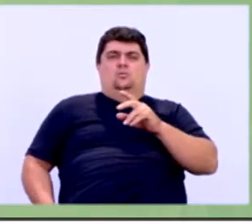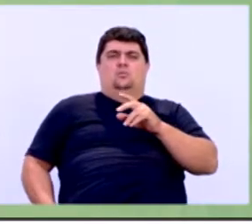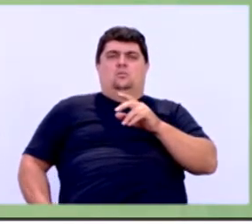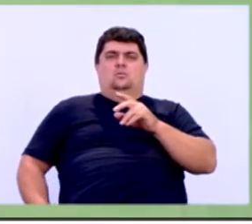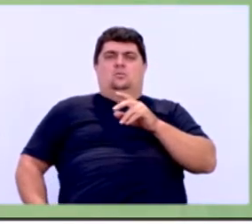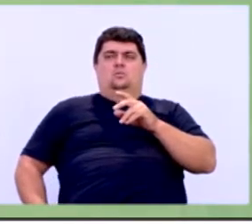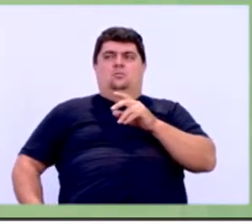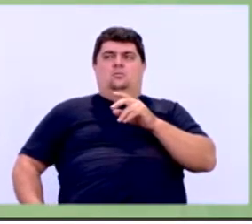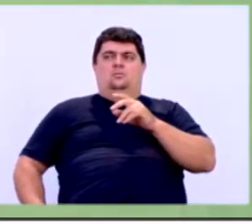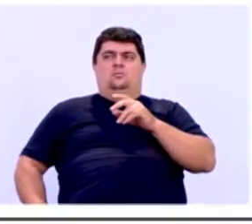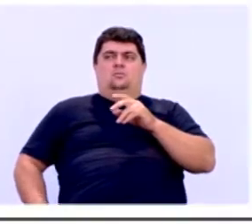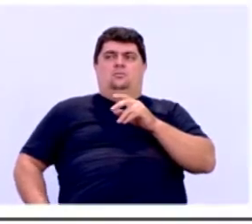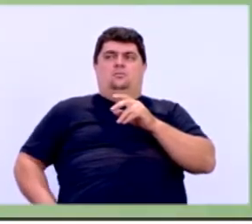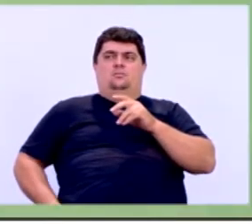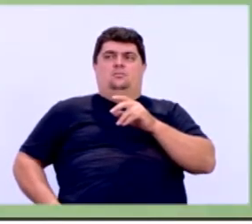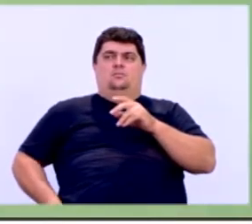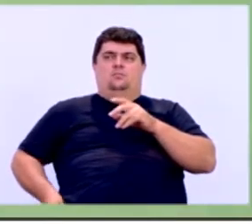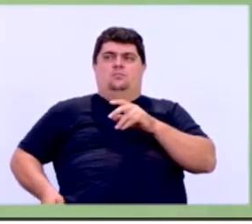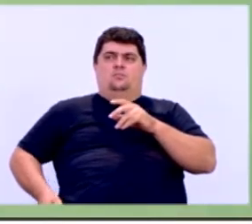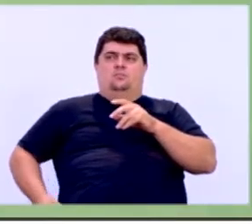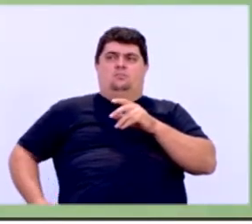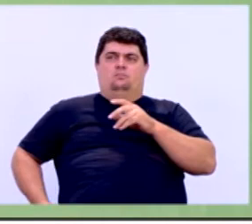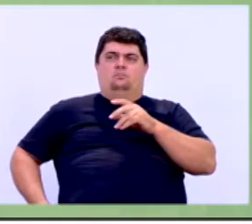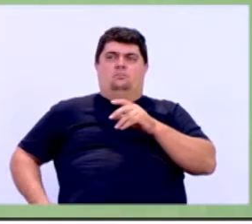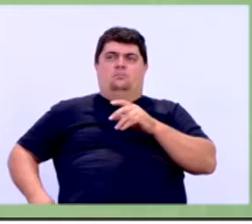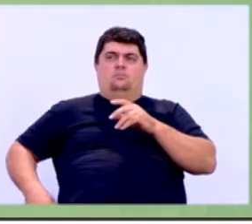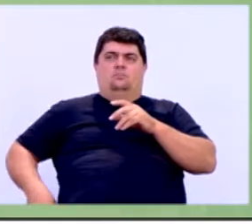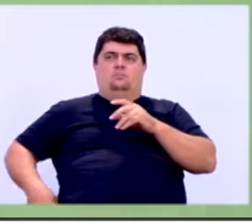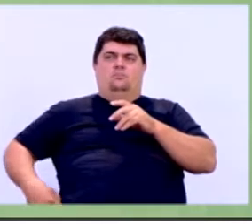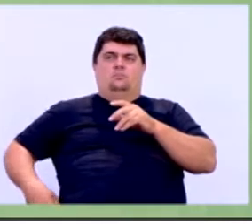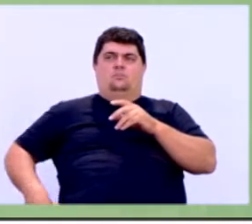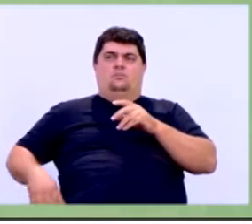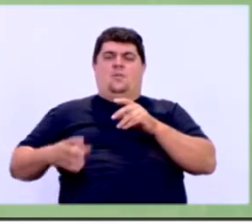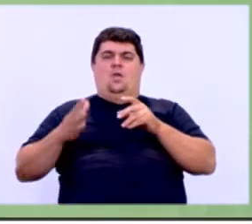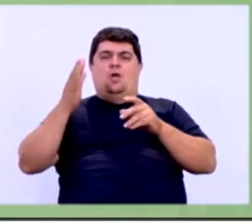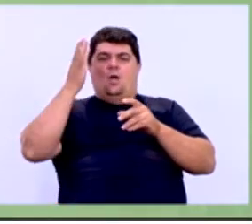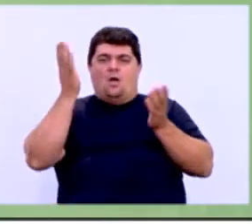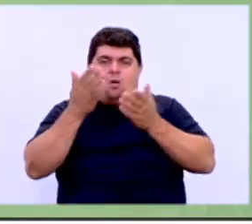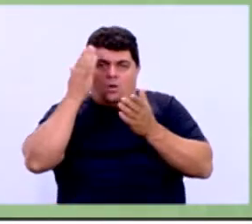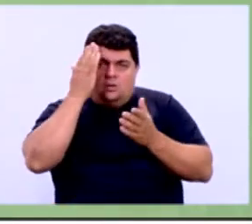recurso financeiro, tá? Agora vamos entender